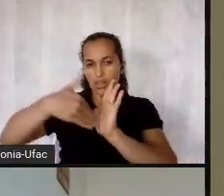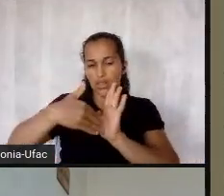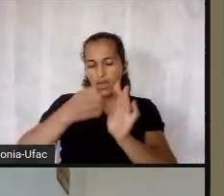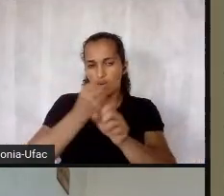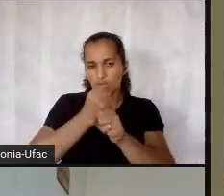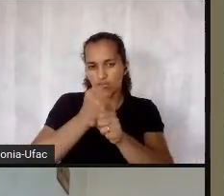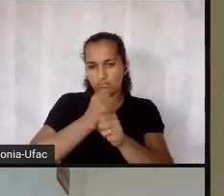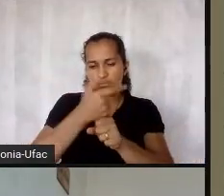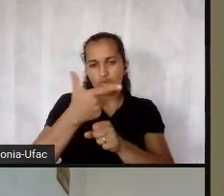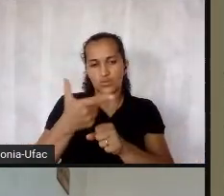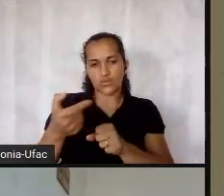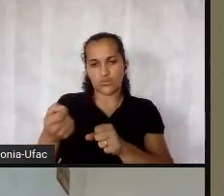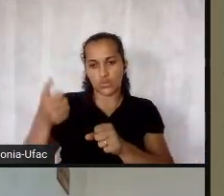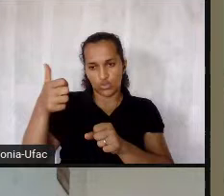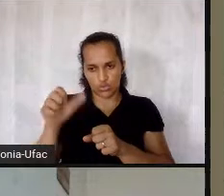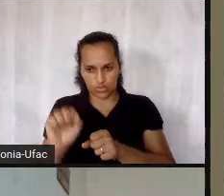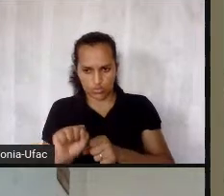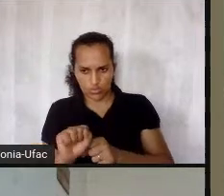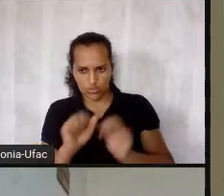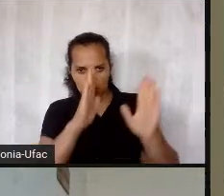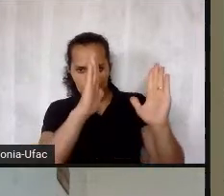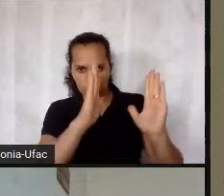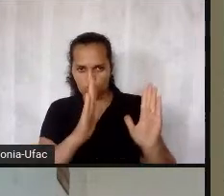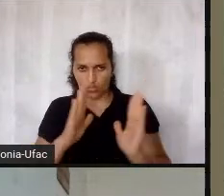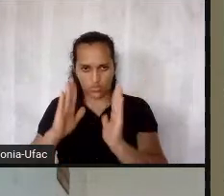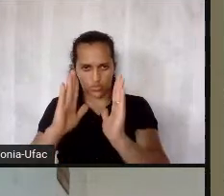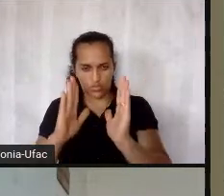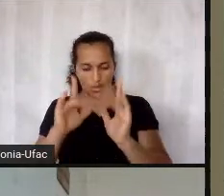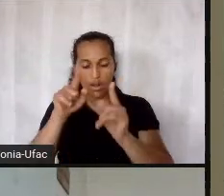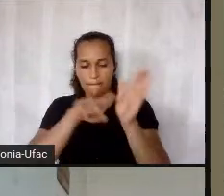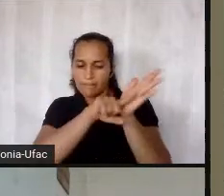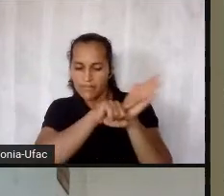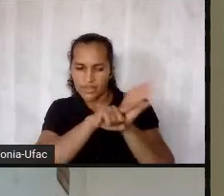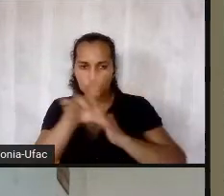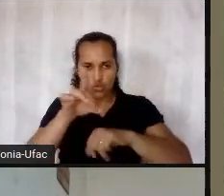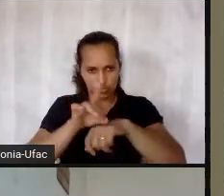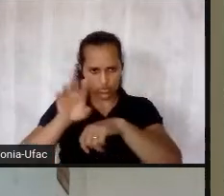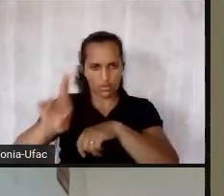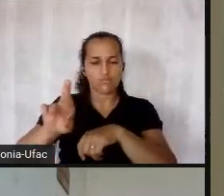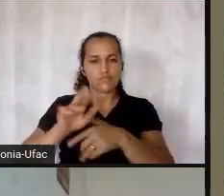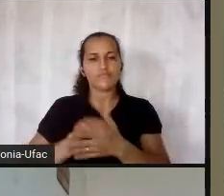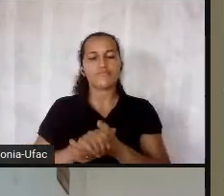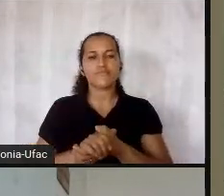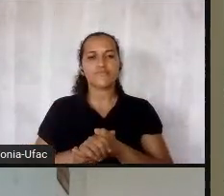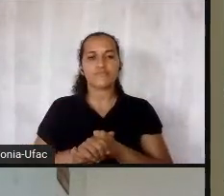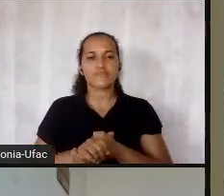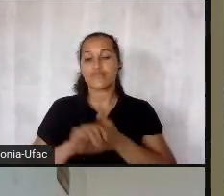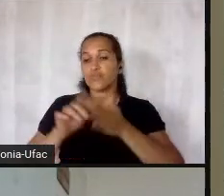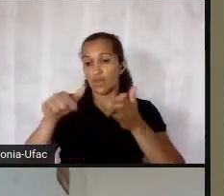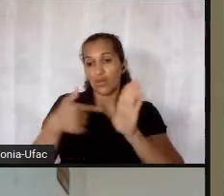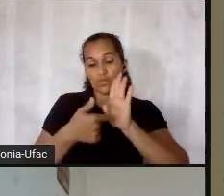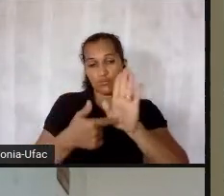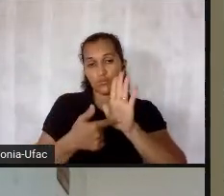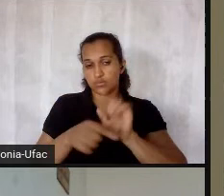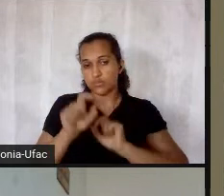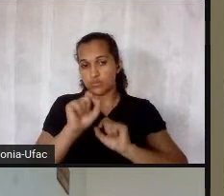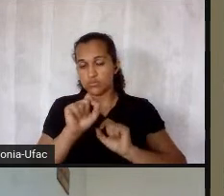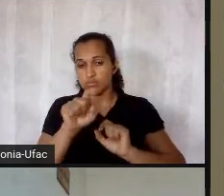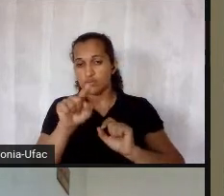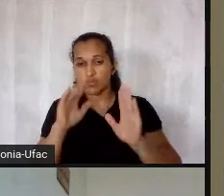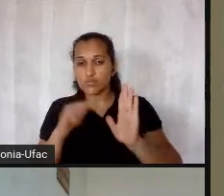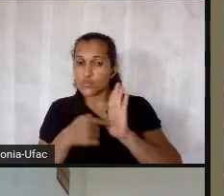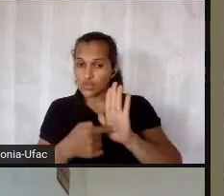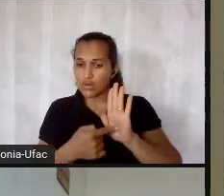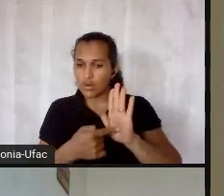Esse é o recorte da pesquisa que eu fiz no doutorado. E aqui, para vocês, eu vou trazer uma pequena parte.